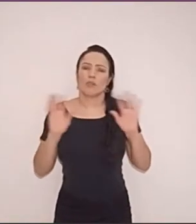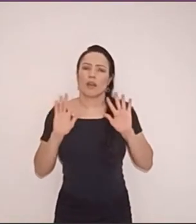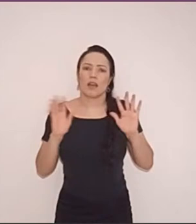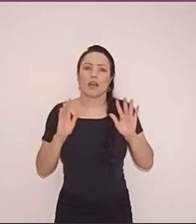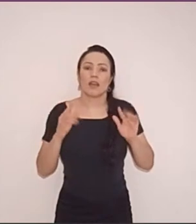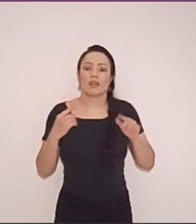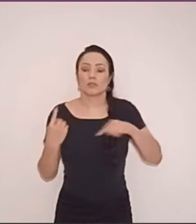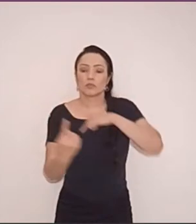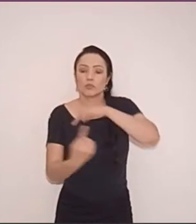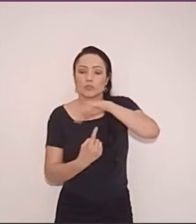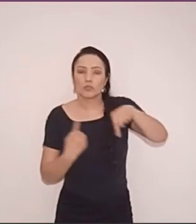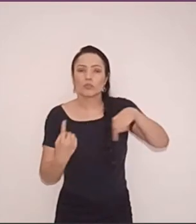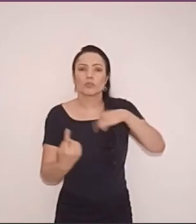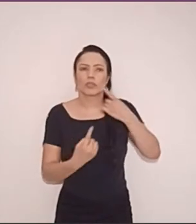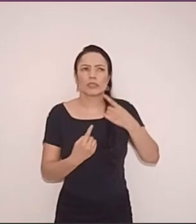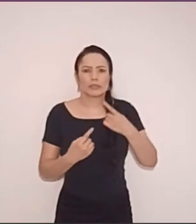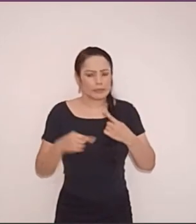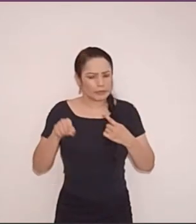ambiente